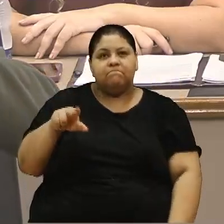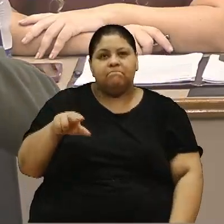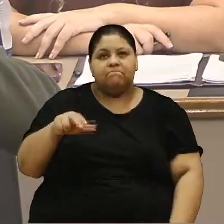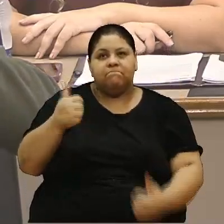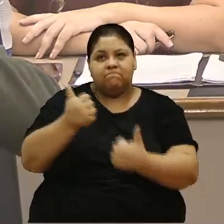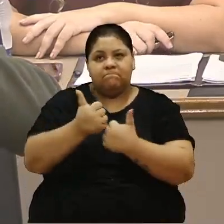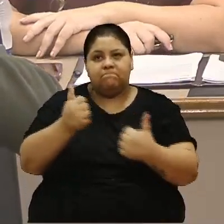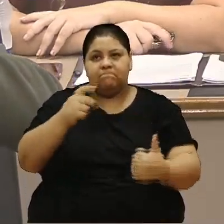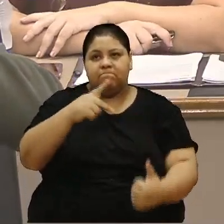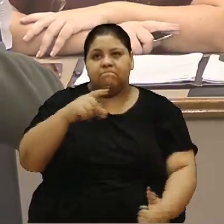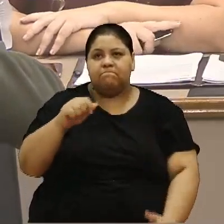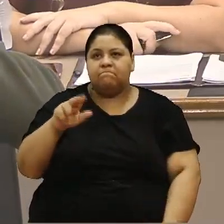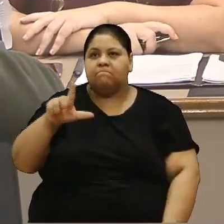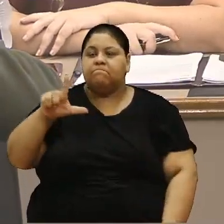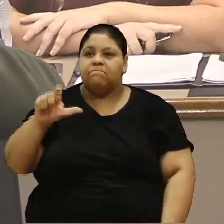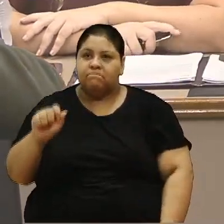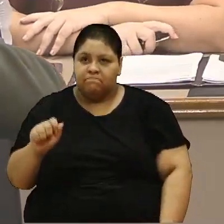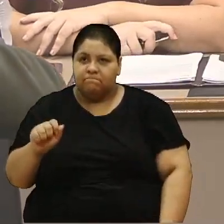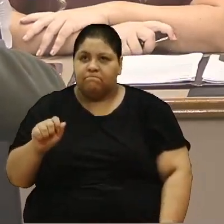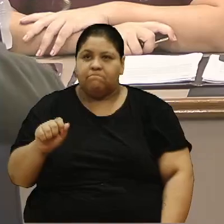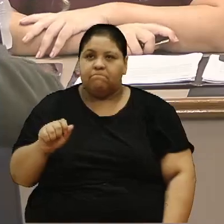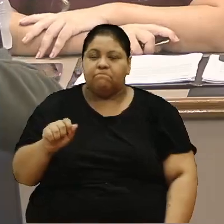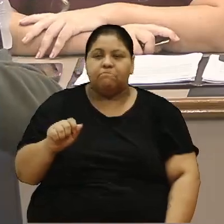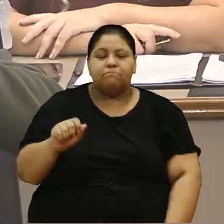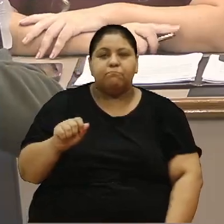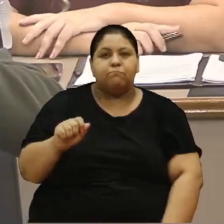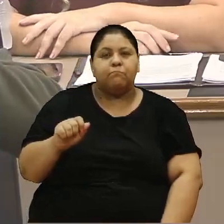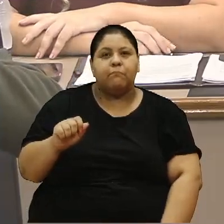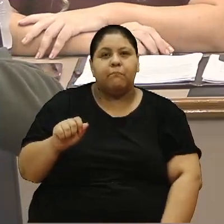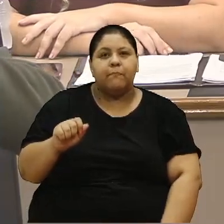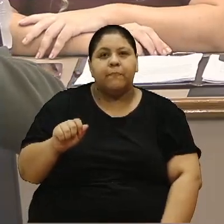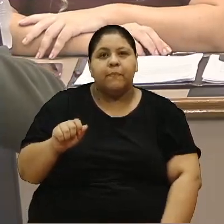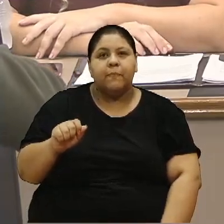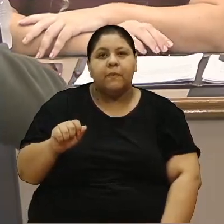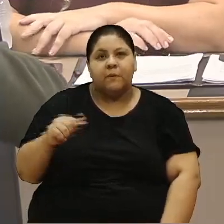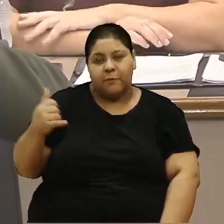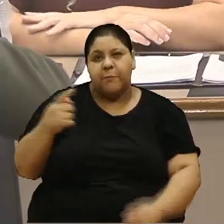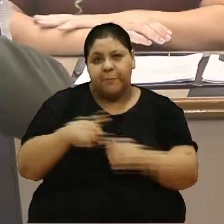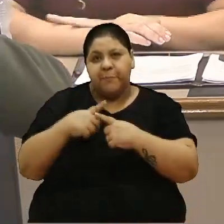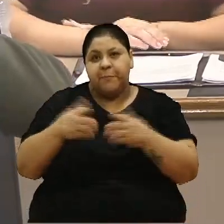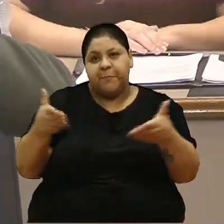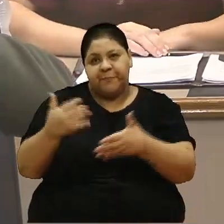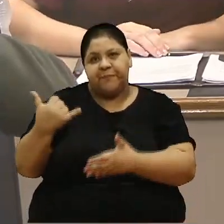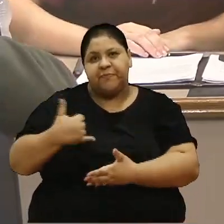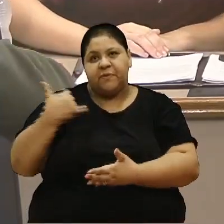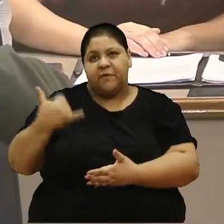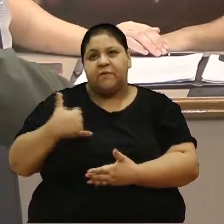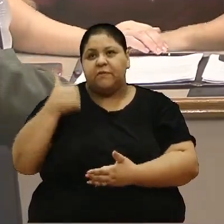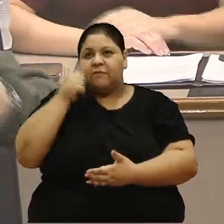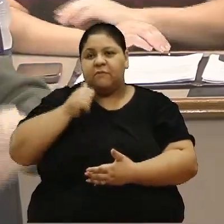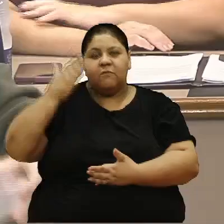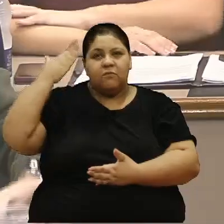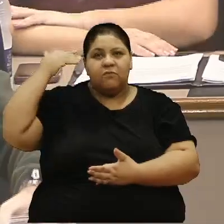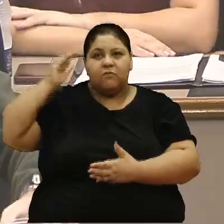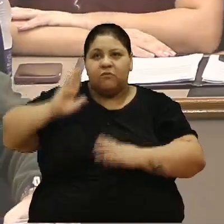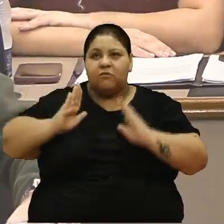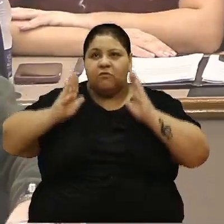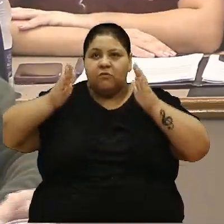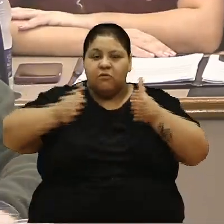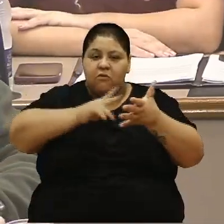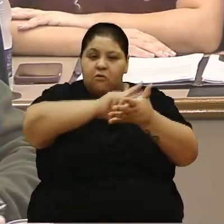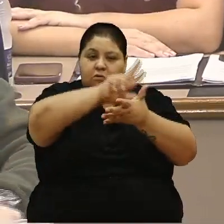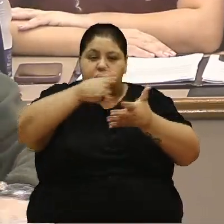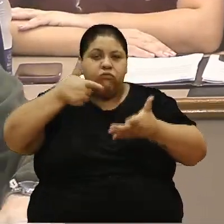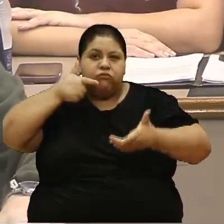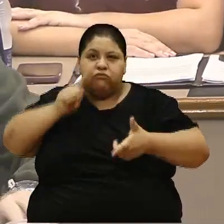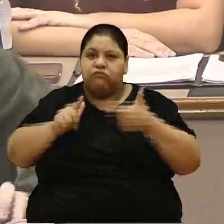assessora, a doutora Paula Paglioli, né, pela passagem do seu aniversário, mulher de talento, determinação e múltiplas